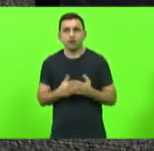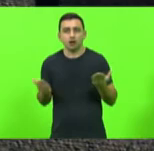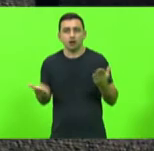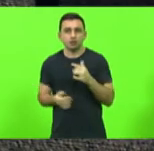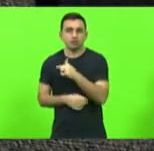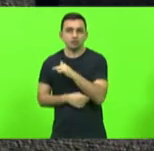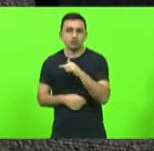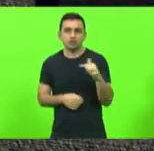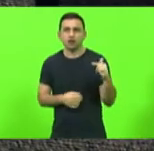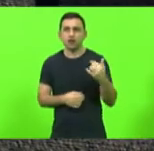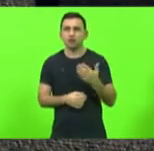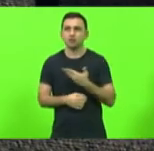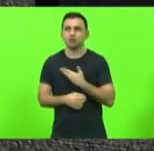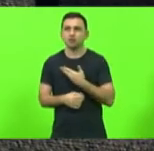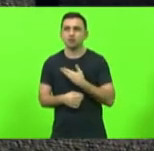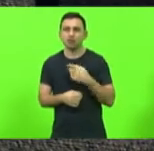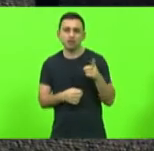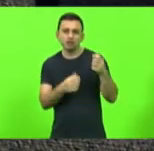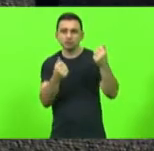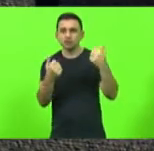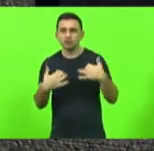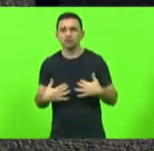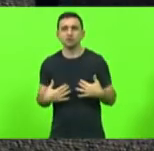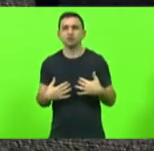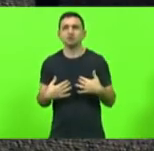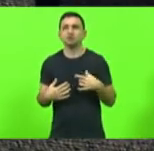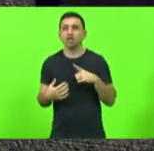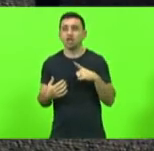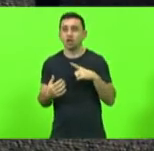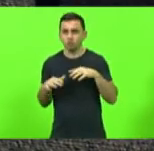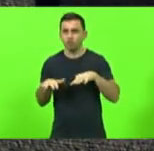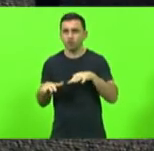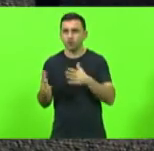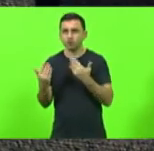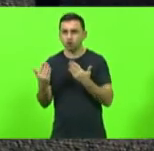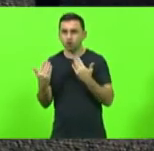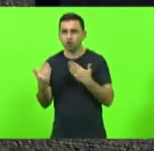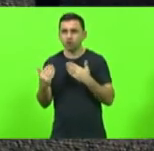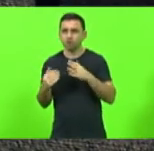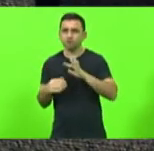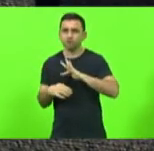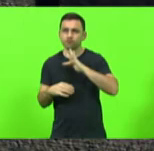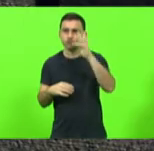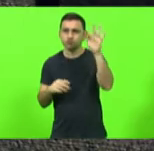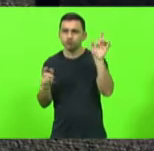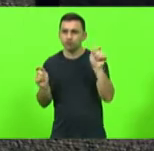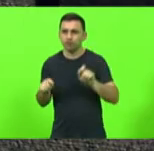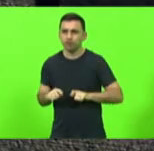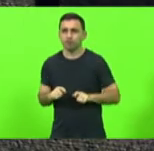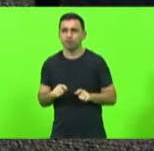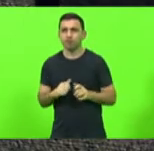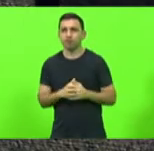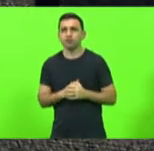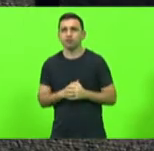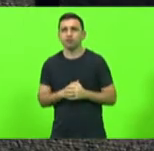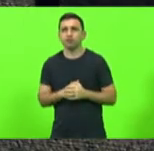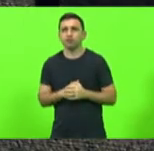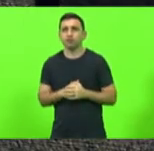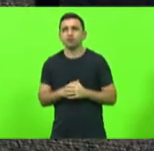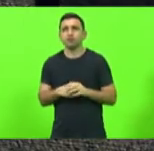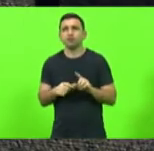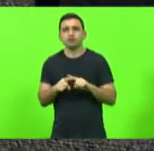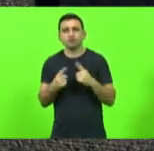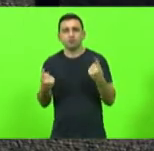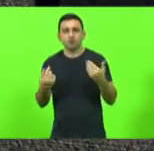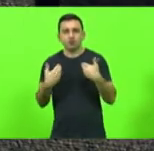uma companheira, um movimento que tem juventude tem futuro, né, Raquel? Então, enquanto